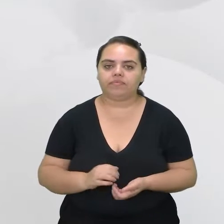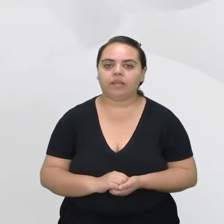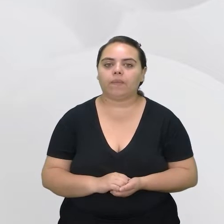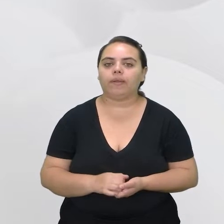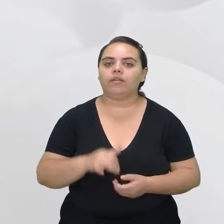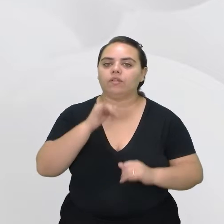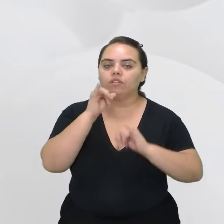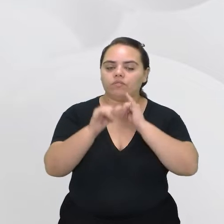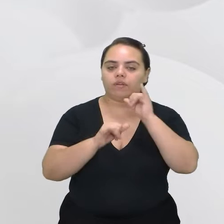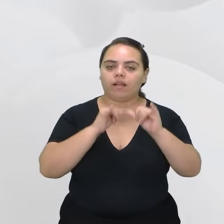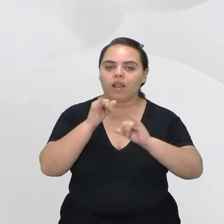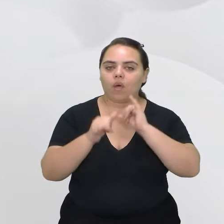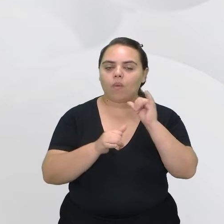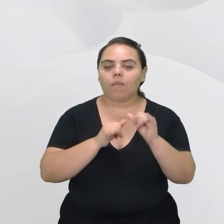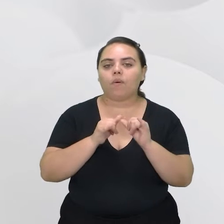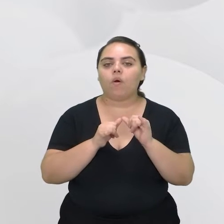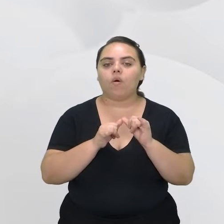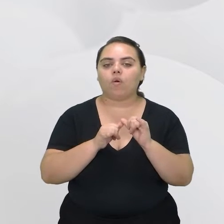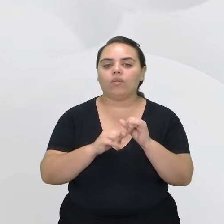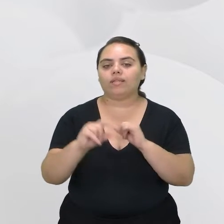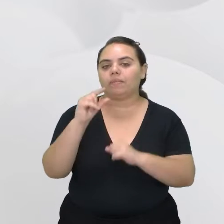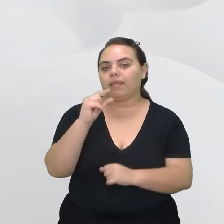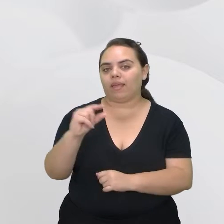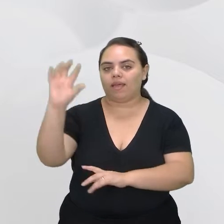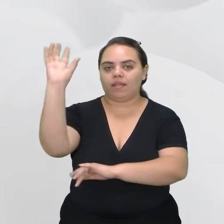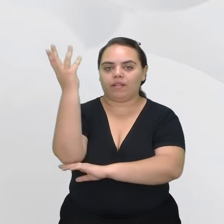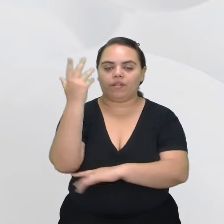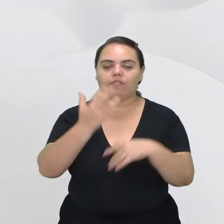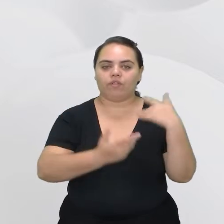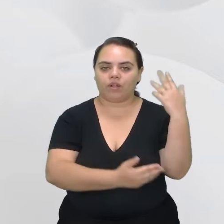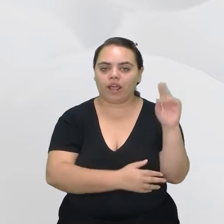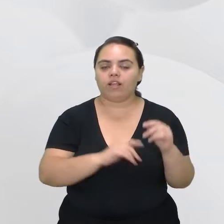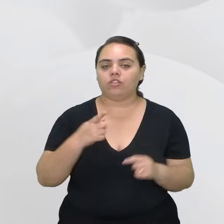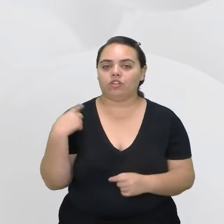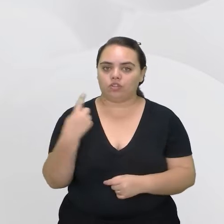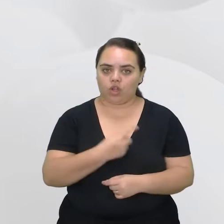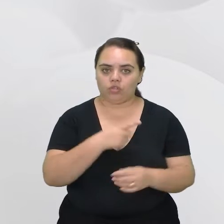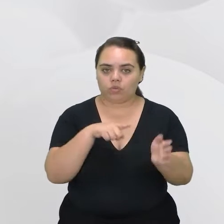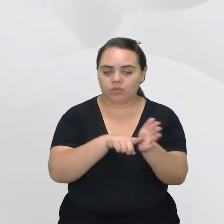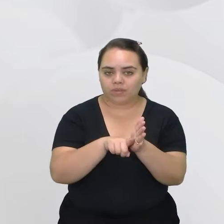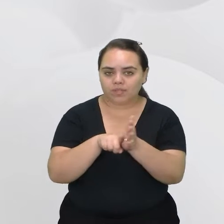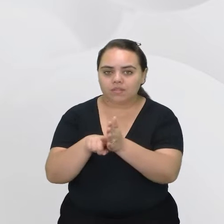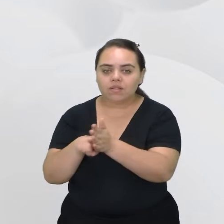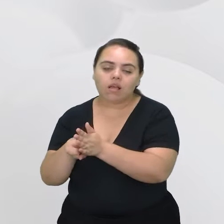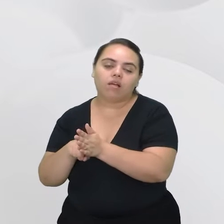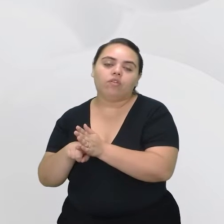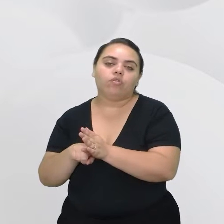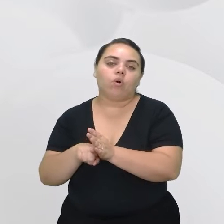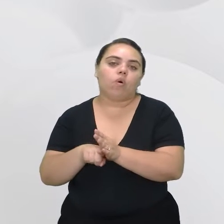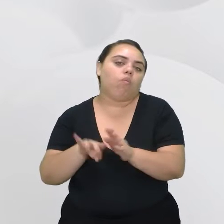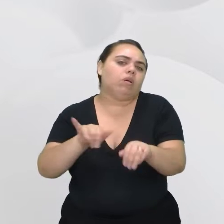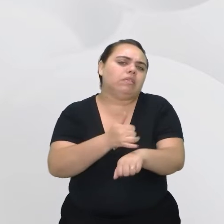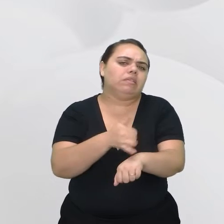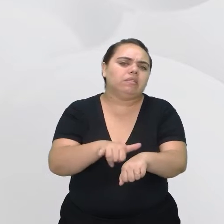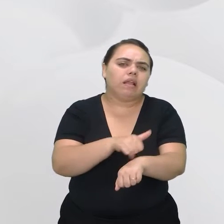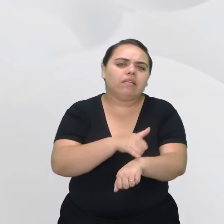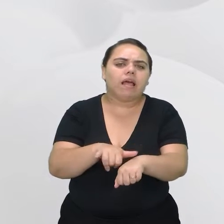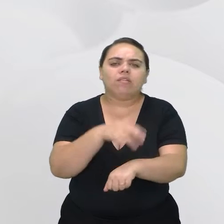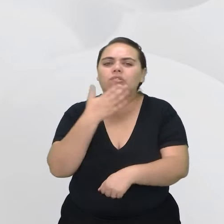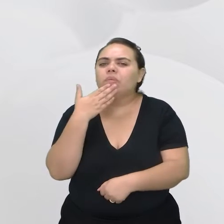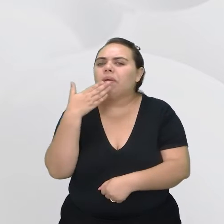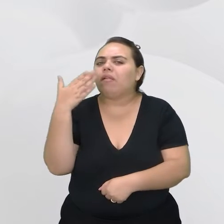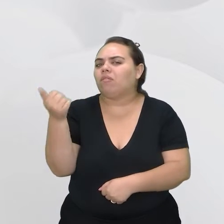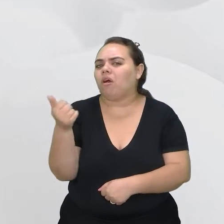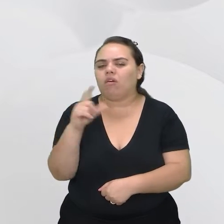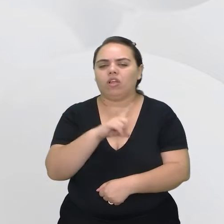contar um pouco da cara dessa mini floresta. Então, a gente foi pesquisando, né, quais os métodos, as melhores